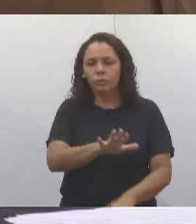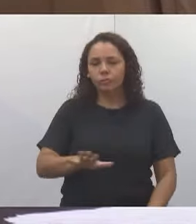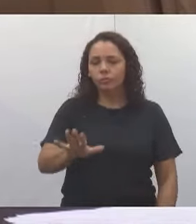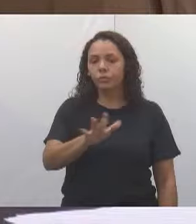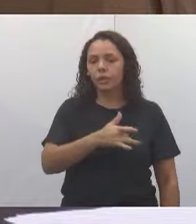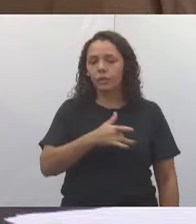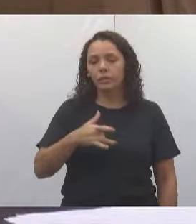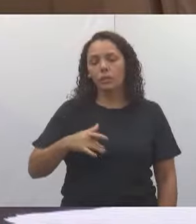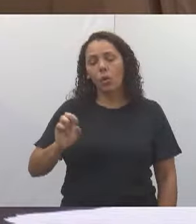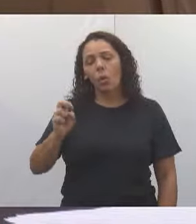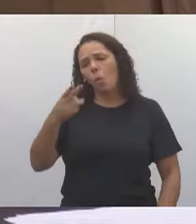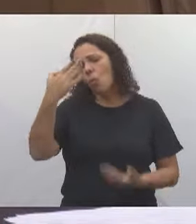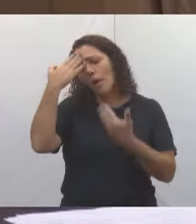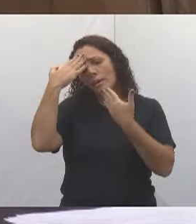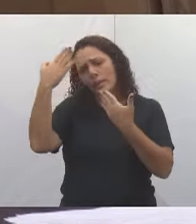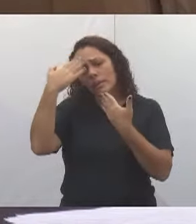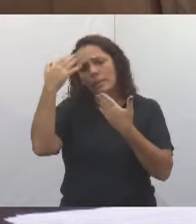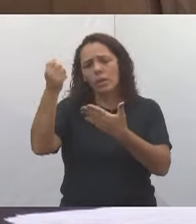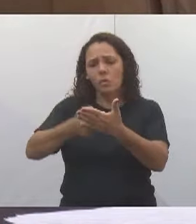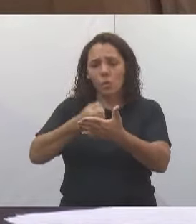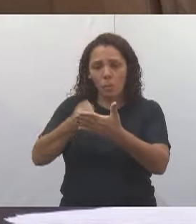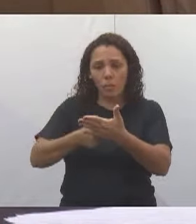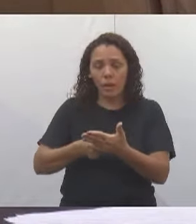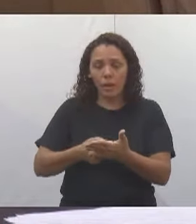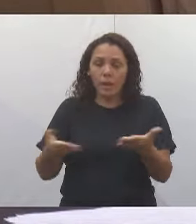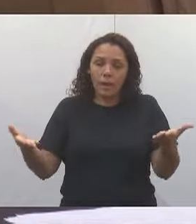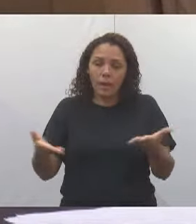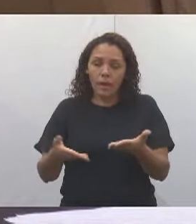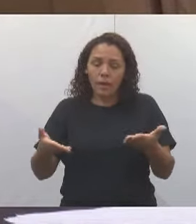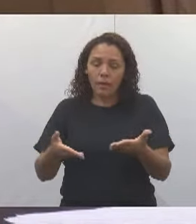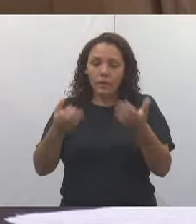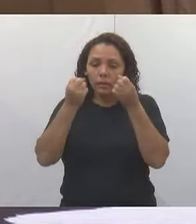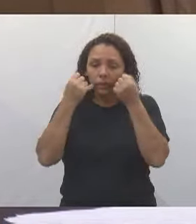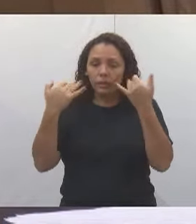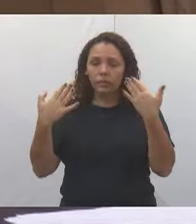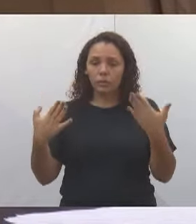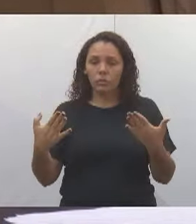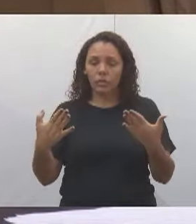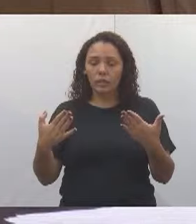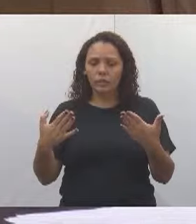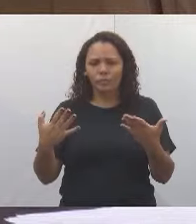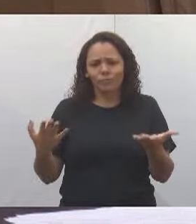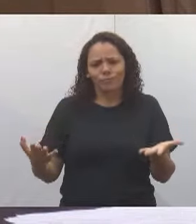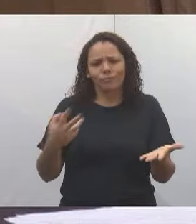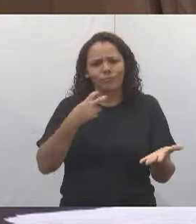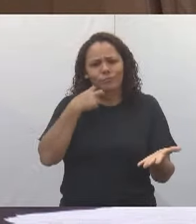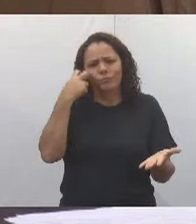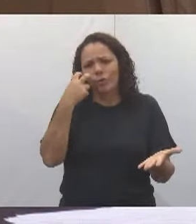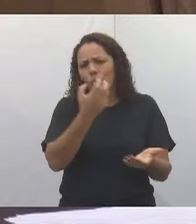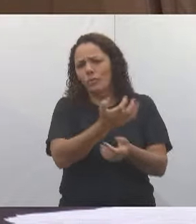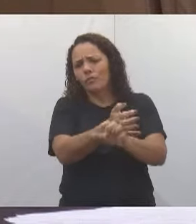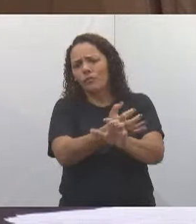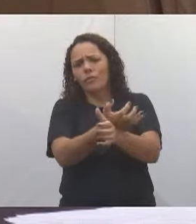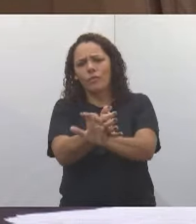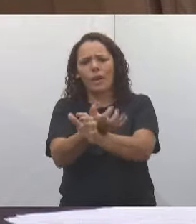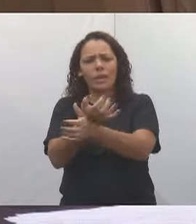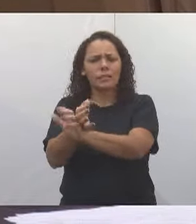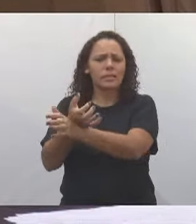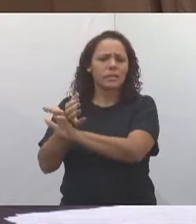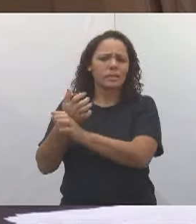ou agradecer, ou criticar, ou cobrar, é aqui, nessa audiência. É uma vergonha não estar ninguém aqui, é uma